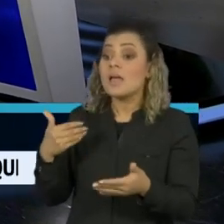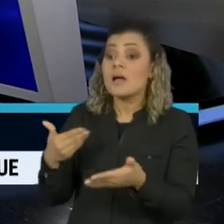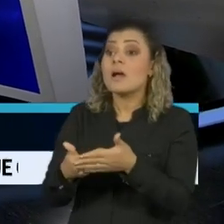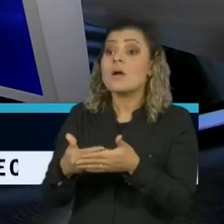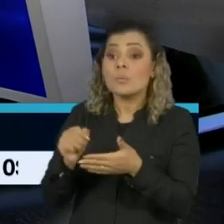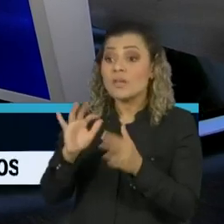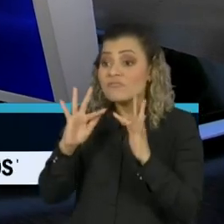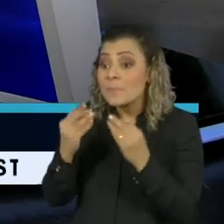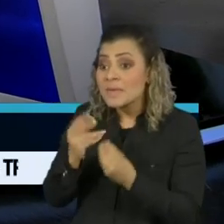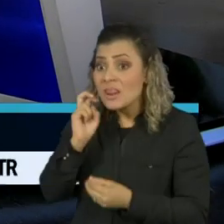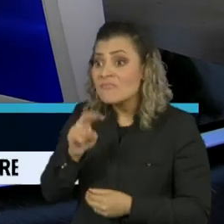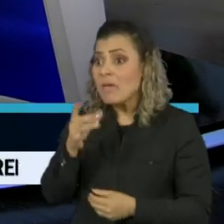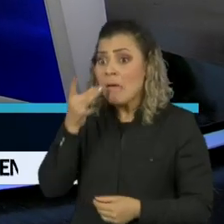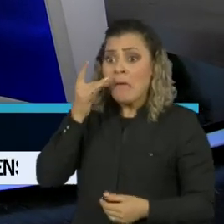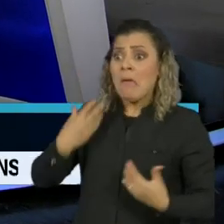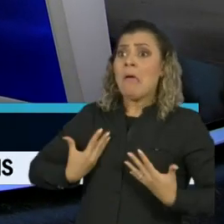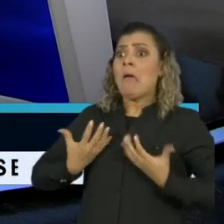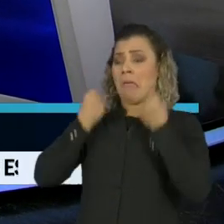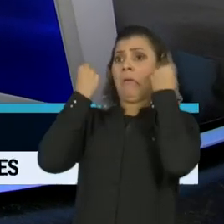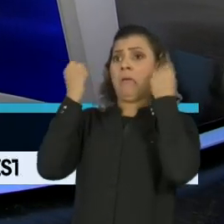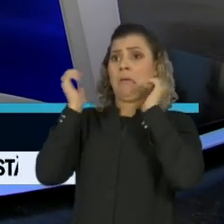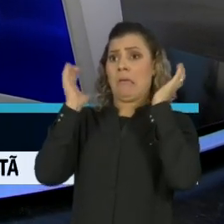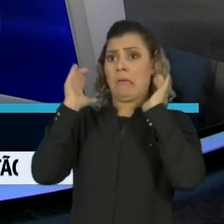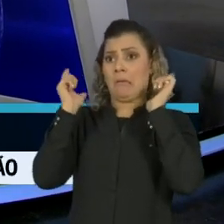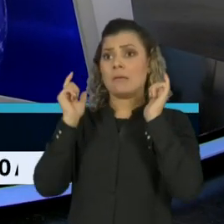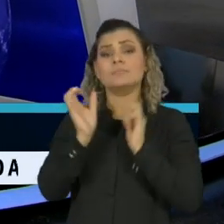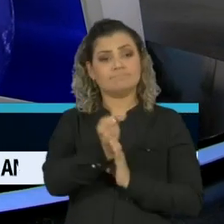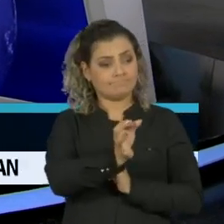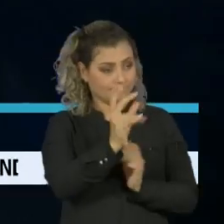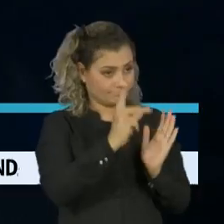muito chegada nele a família muito exatamente exato é